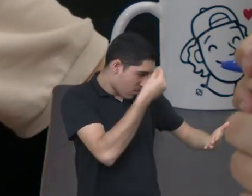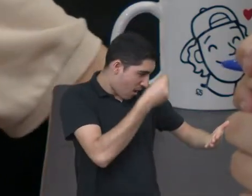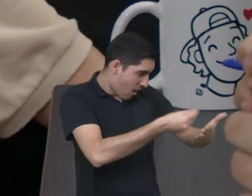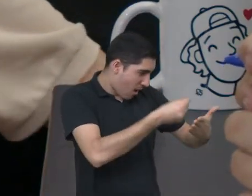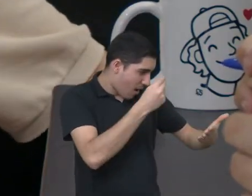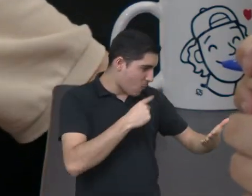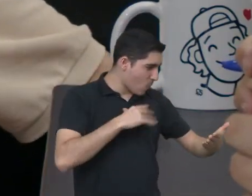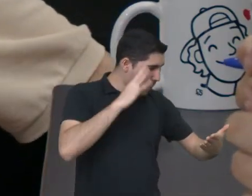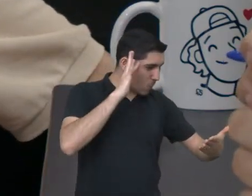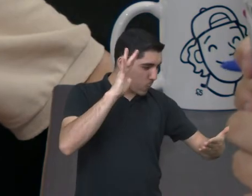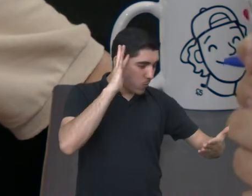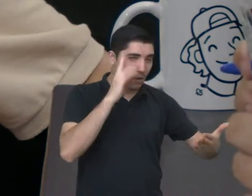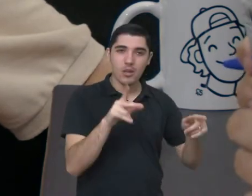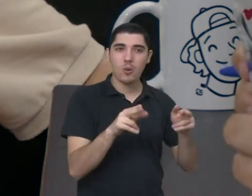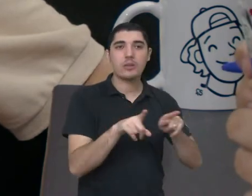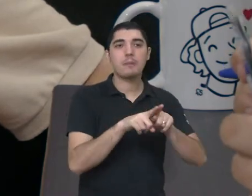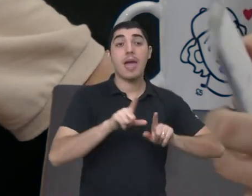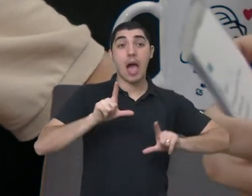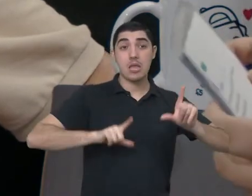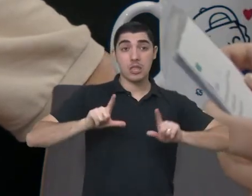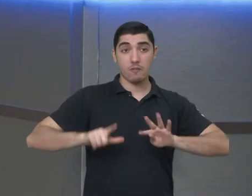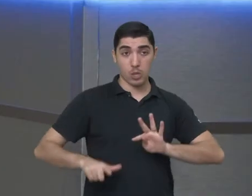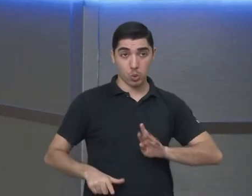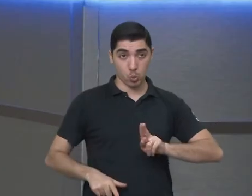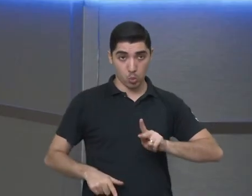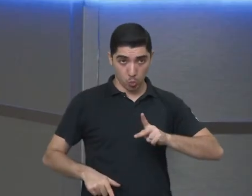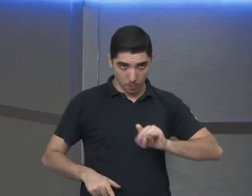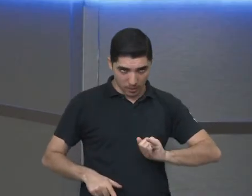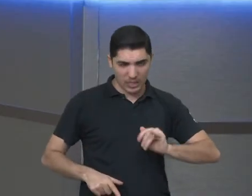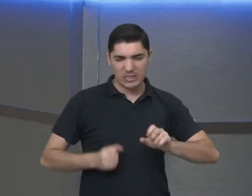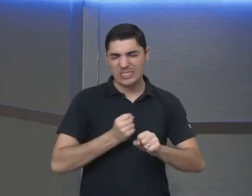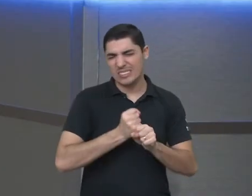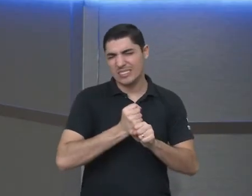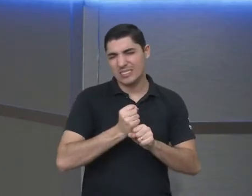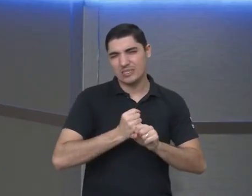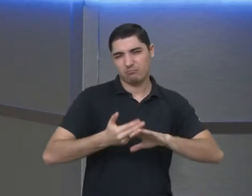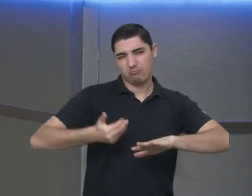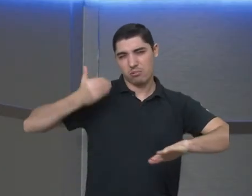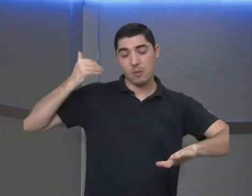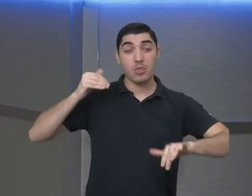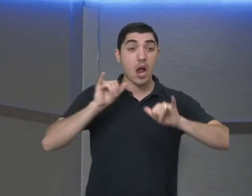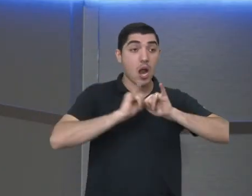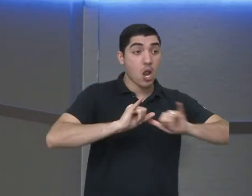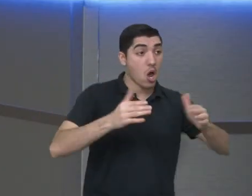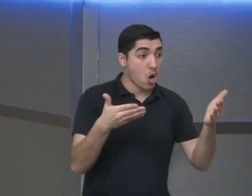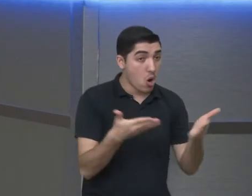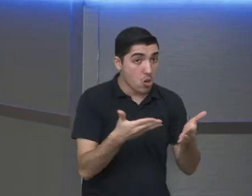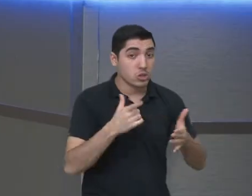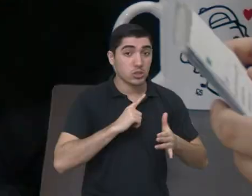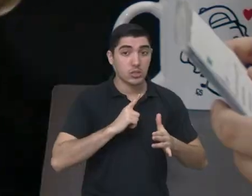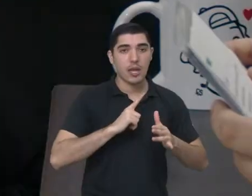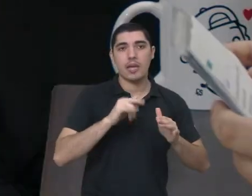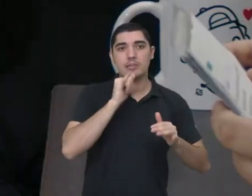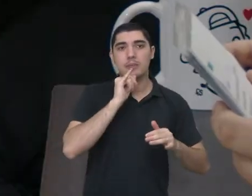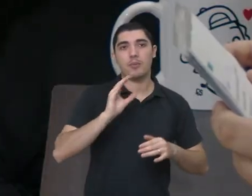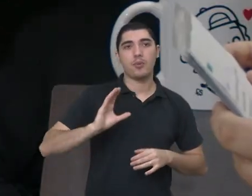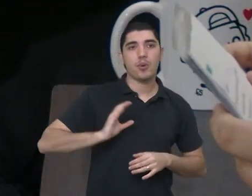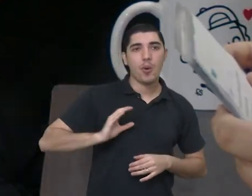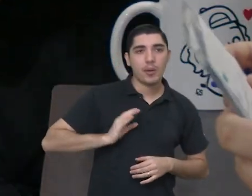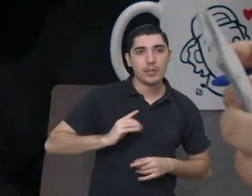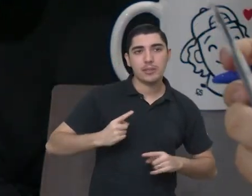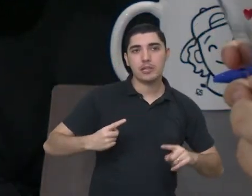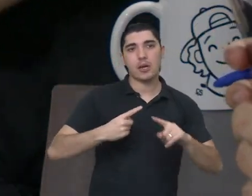sabe data, sabe escalação do jogador, sabe o placar, sabe tudo. Não pega escrito, não, é tudo de cabeça. Aí realmente não dava de